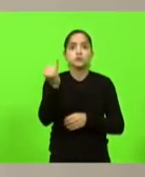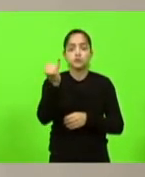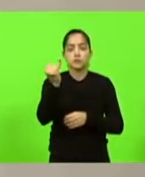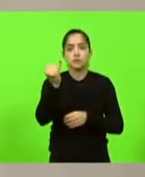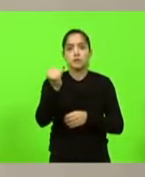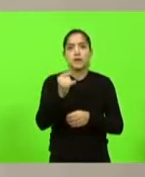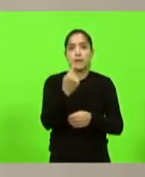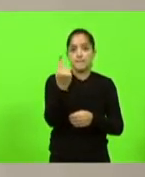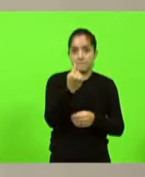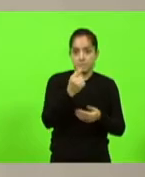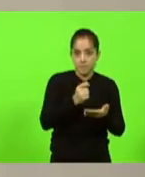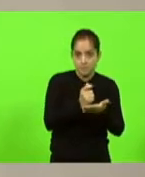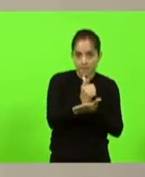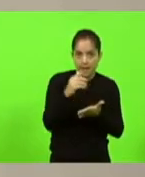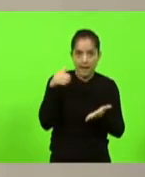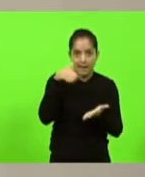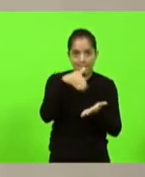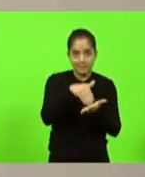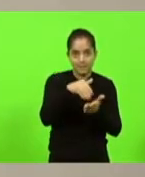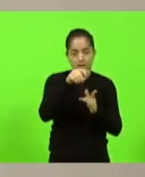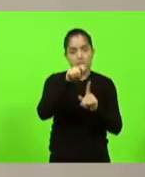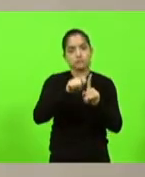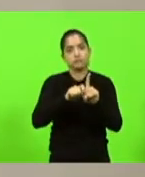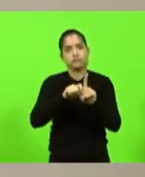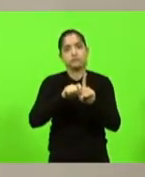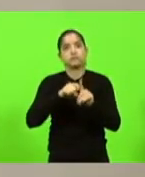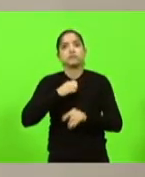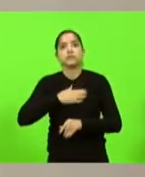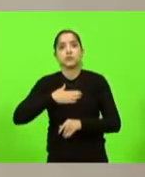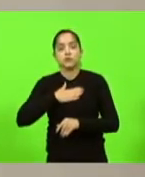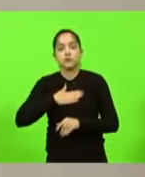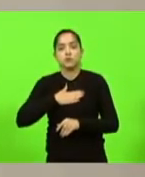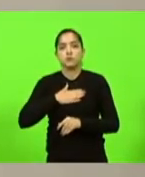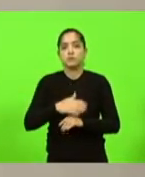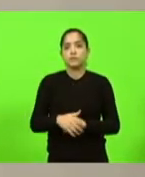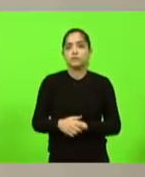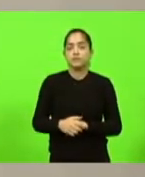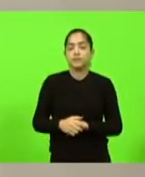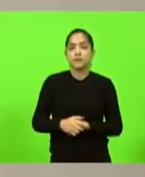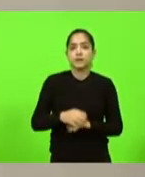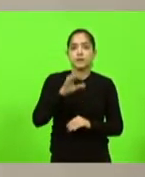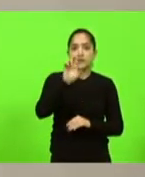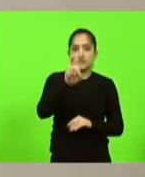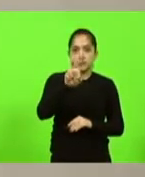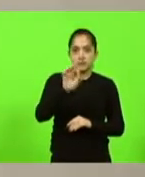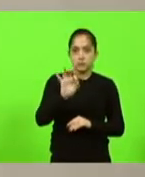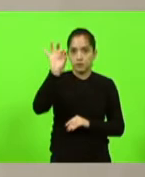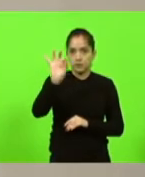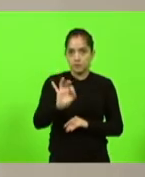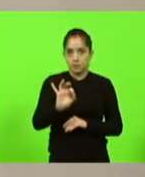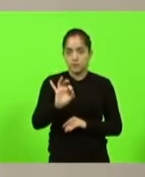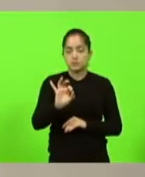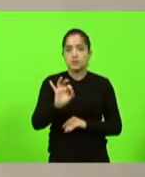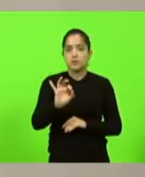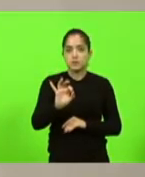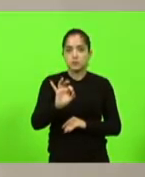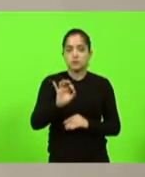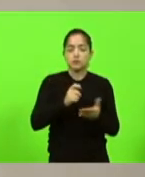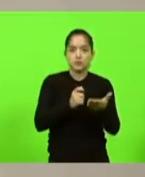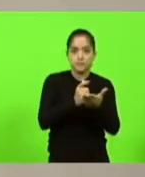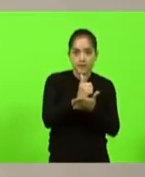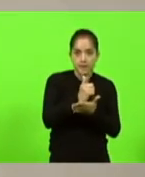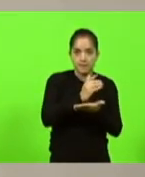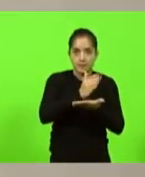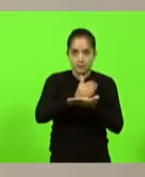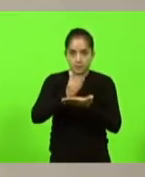seja paga até 31 de agosto de 2021, a linha A, 50% da hipótese de pagamento